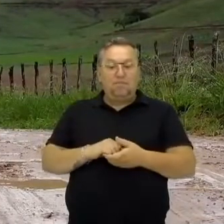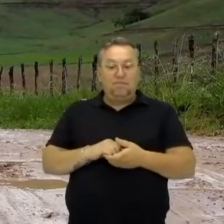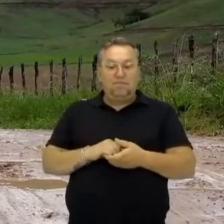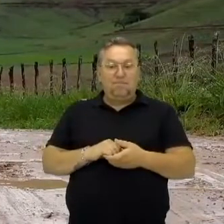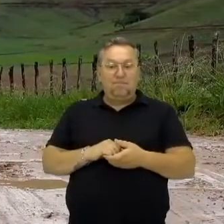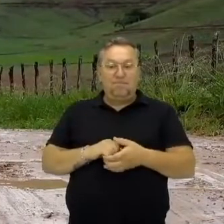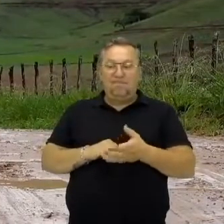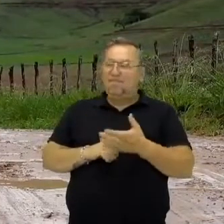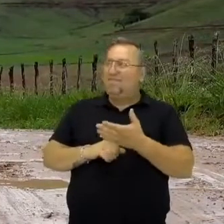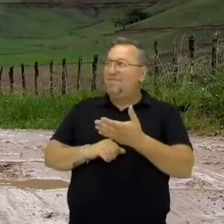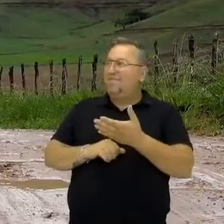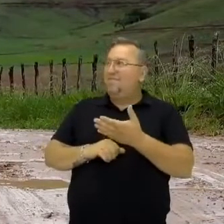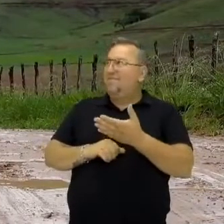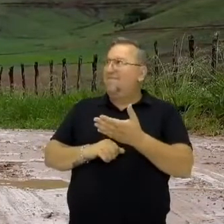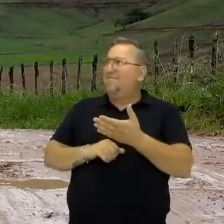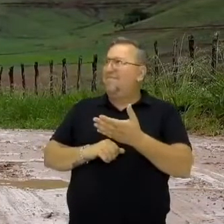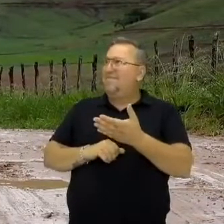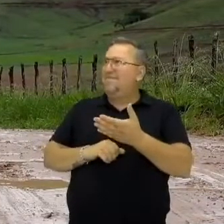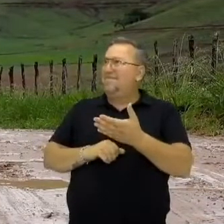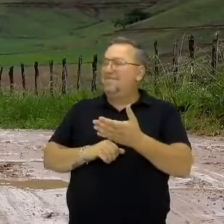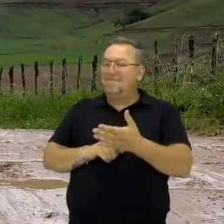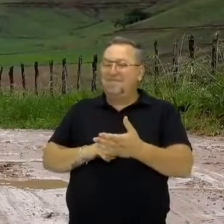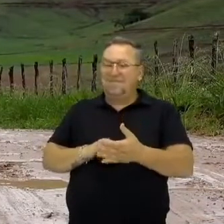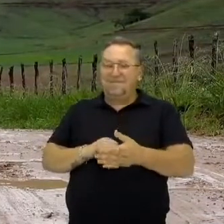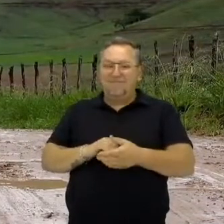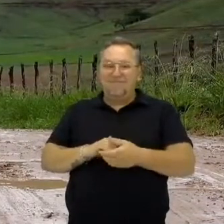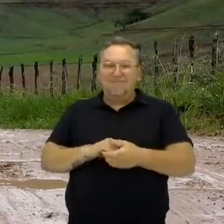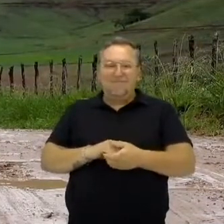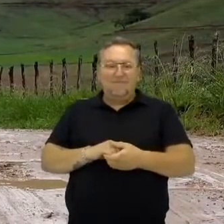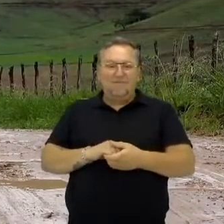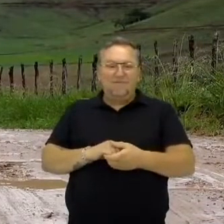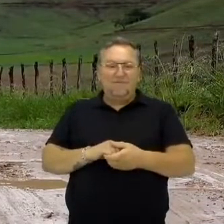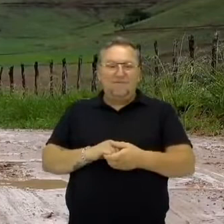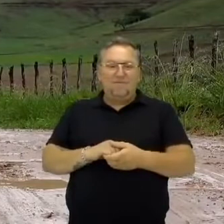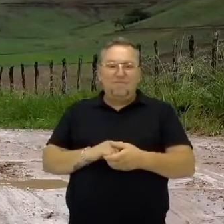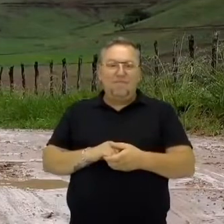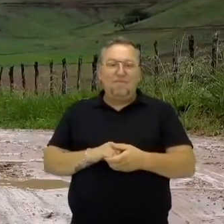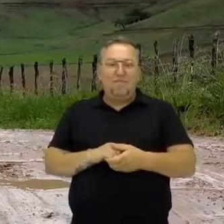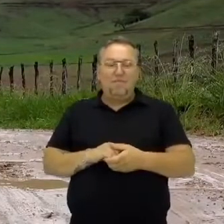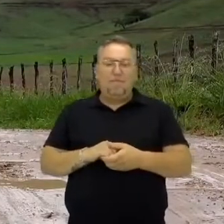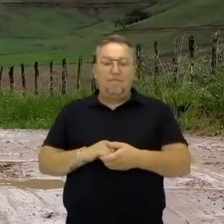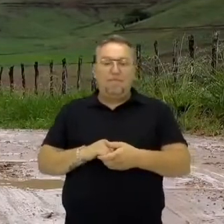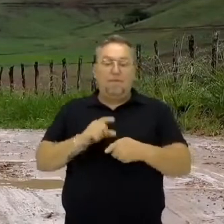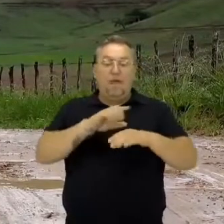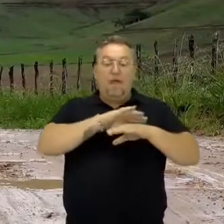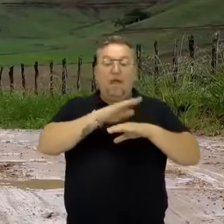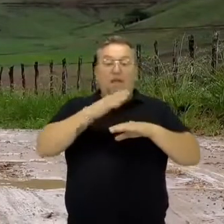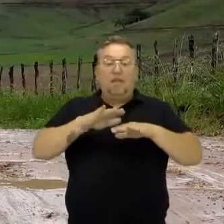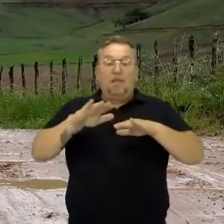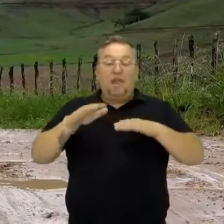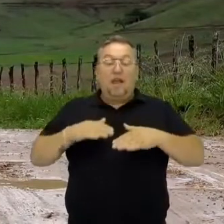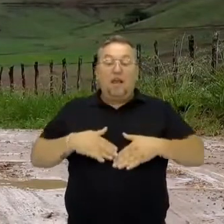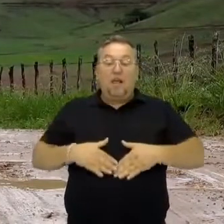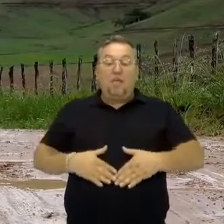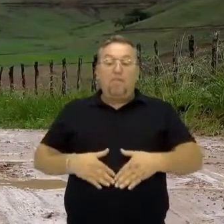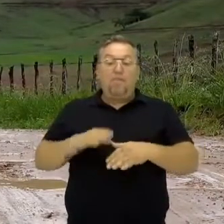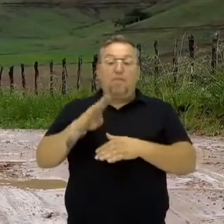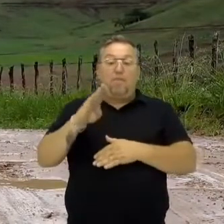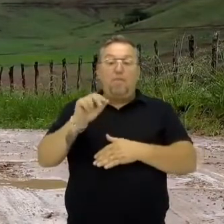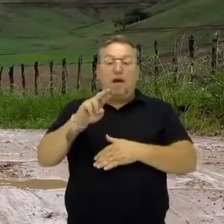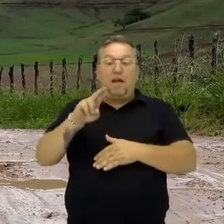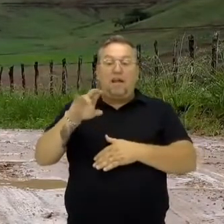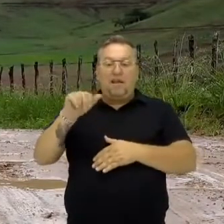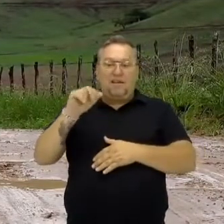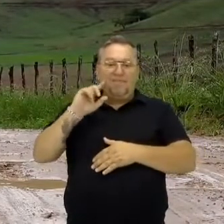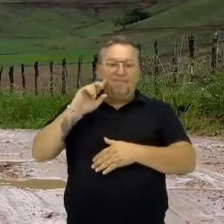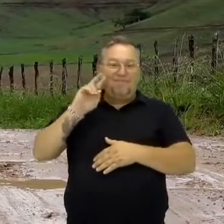vocês essa imagem, né? Que essa imagem mesmo é da Serra da Barriga. Serra da Barriga, vamos pensar a localização ali